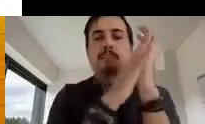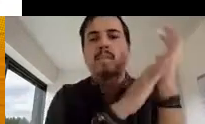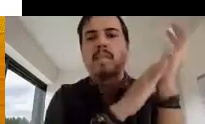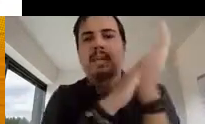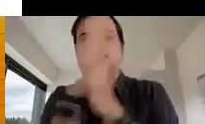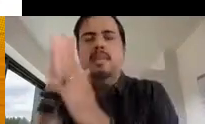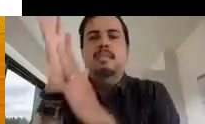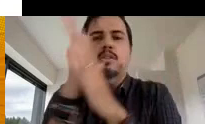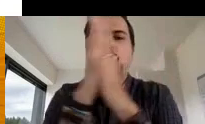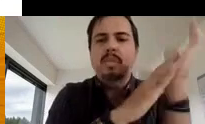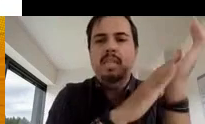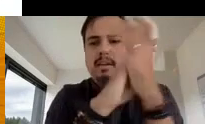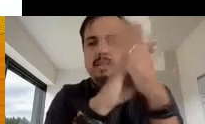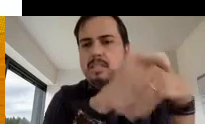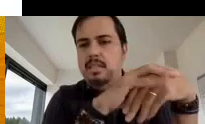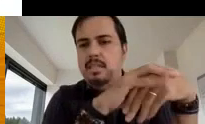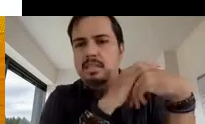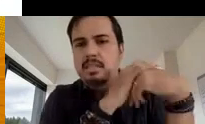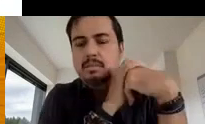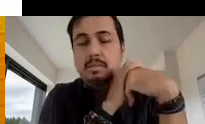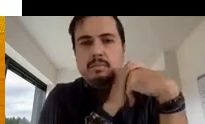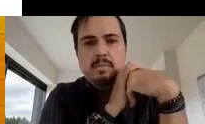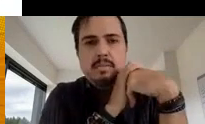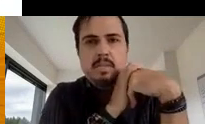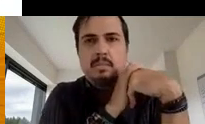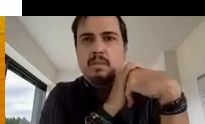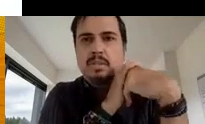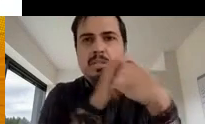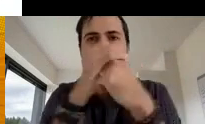agora, se vocês quiserem trocar uma ideia, eu acho que saber você.